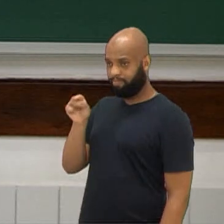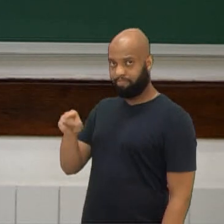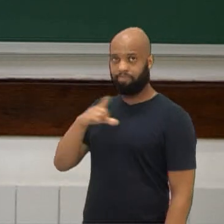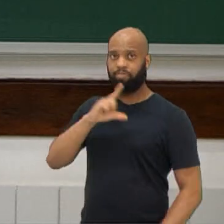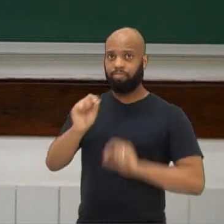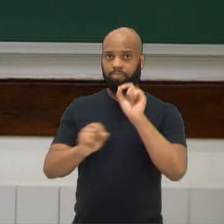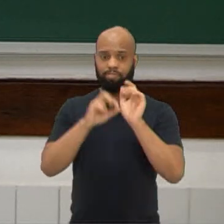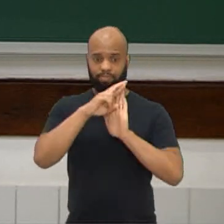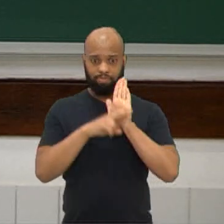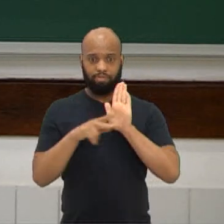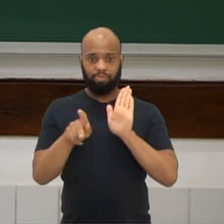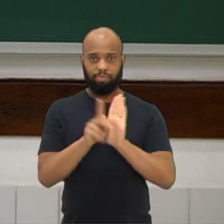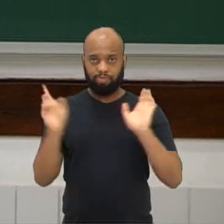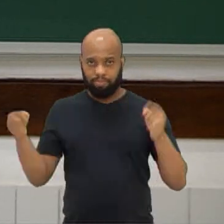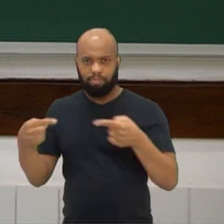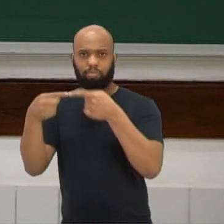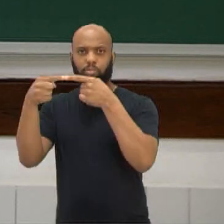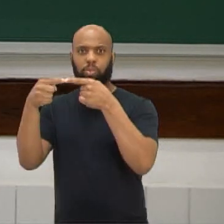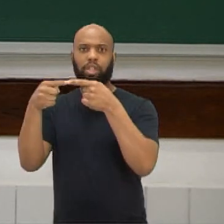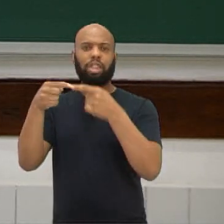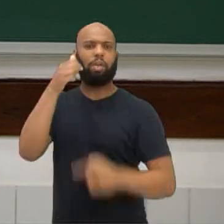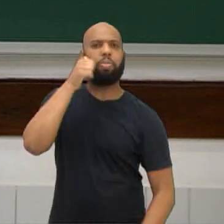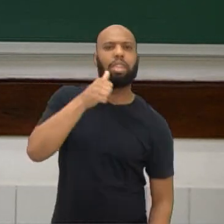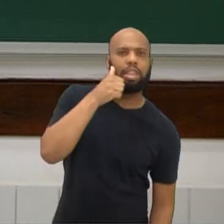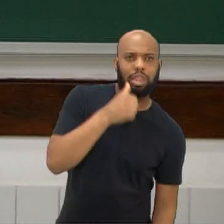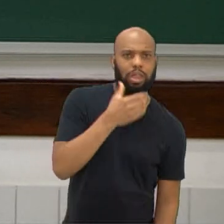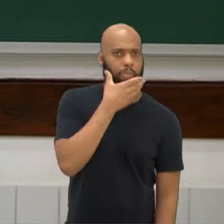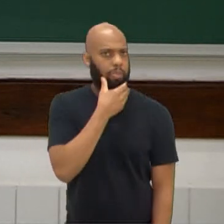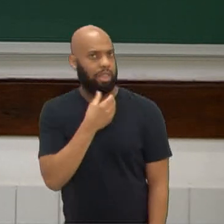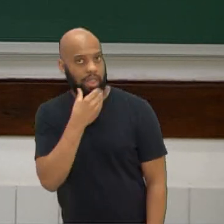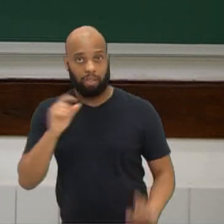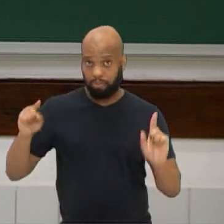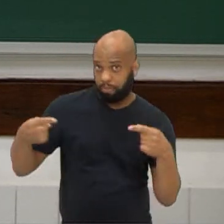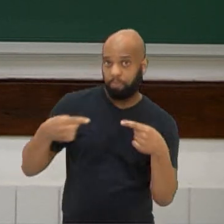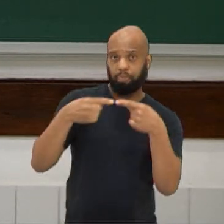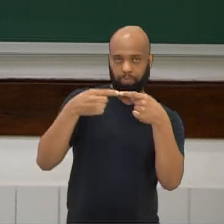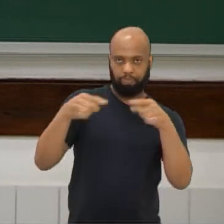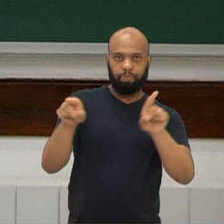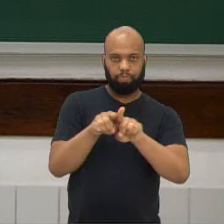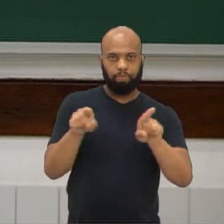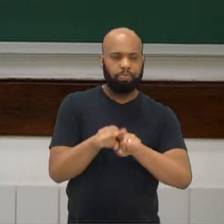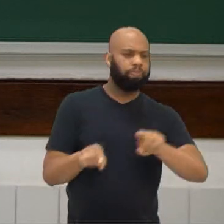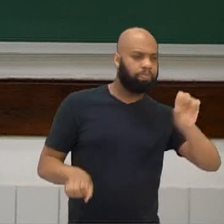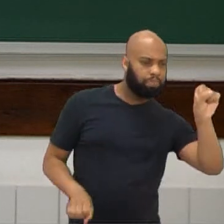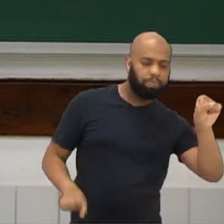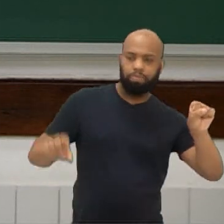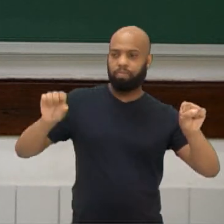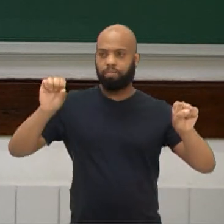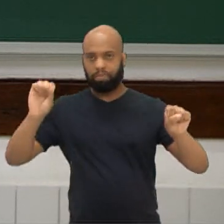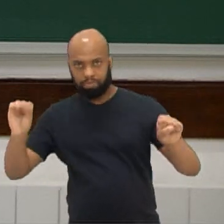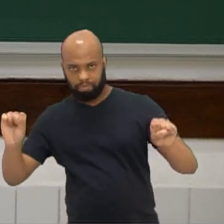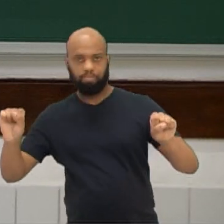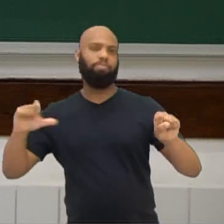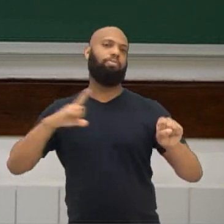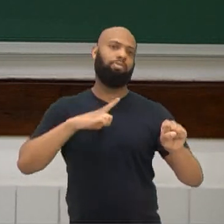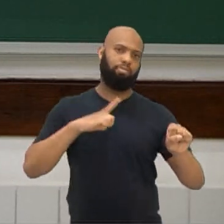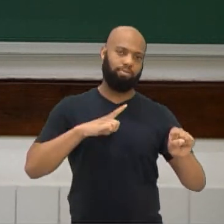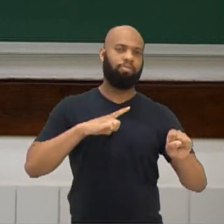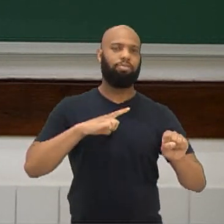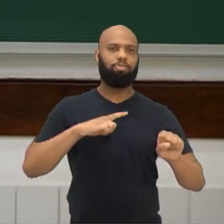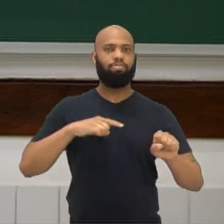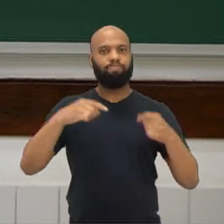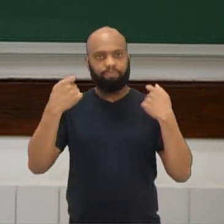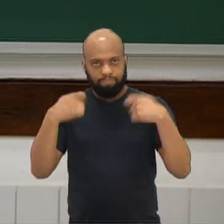aquele princípio da concordância. Masculino com masculino, feminino com feminino, singular com